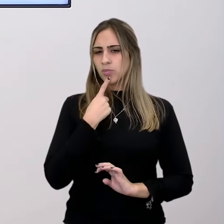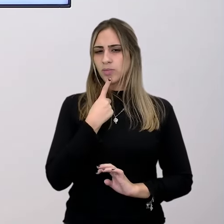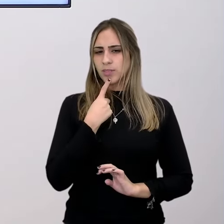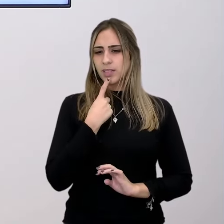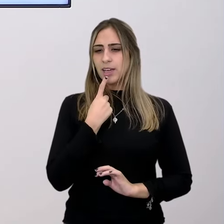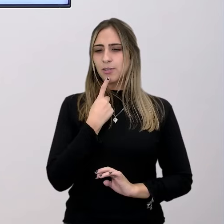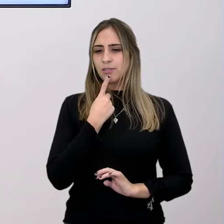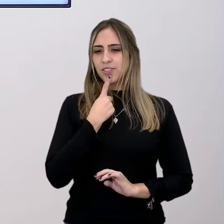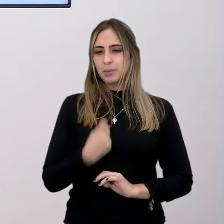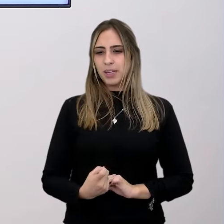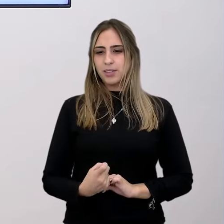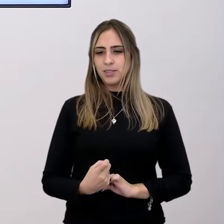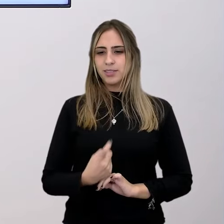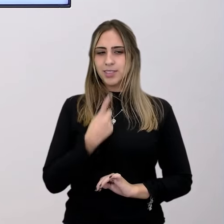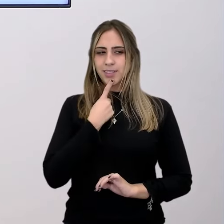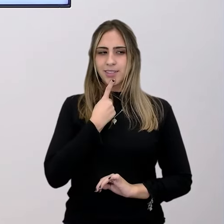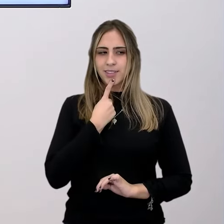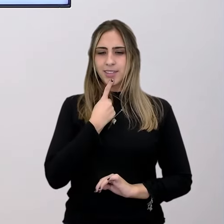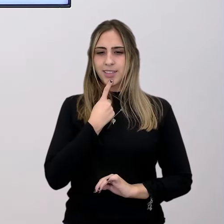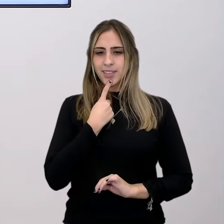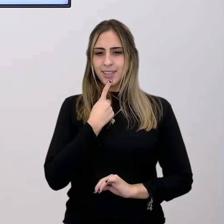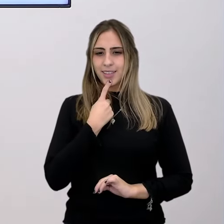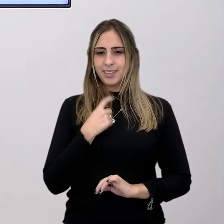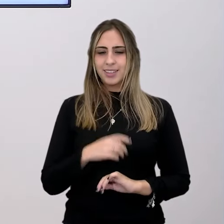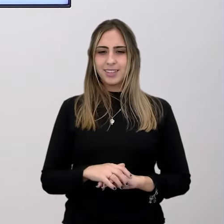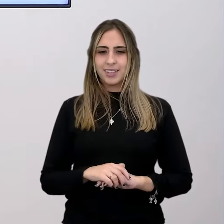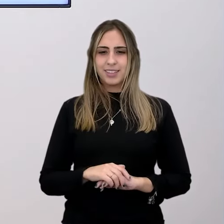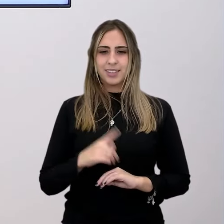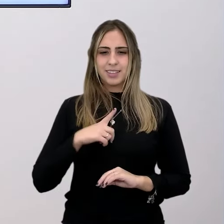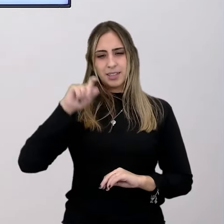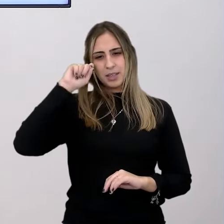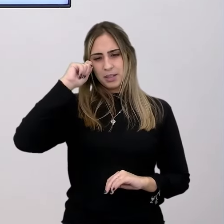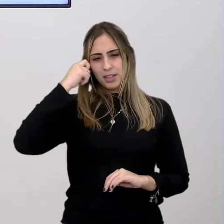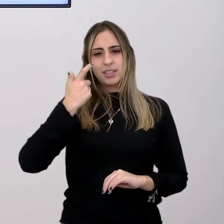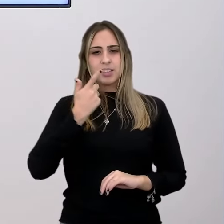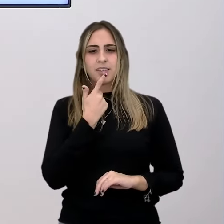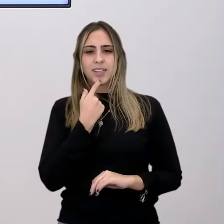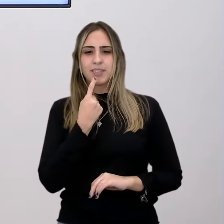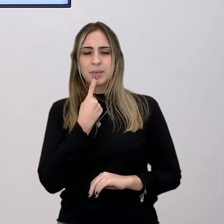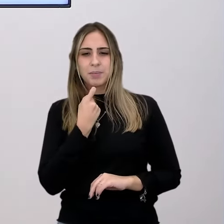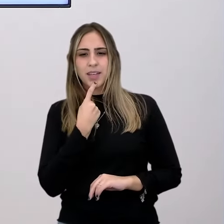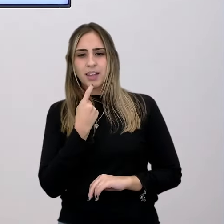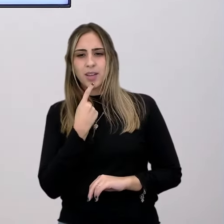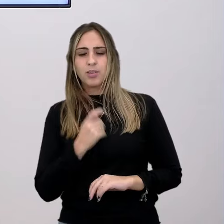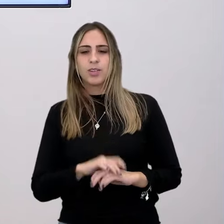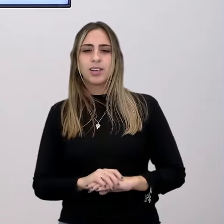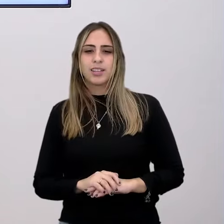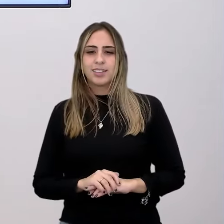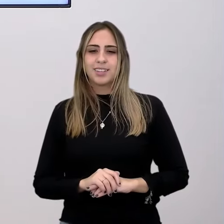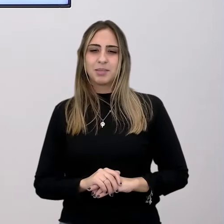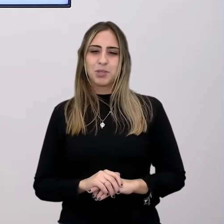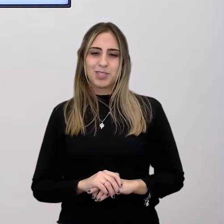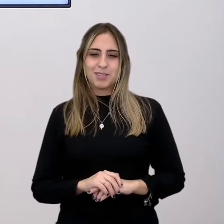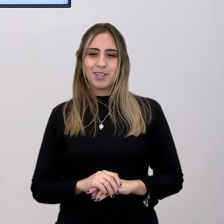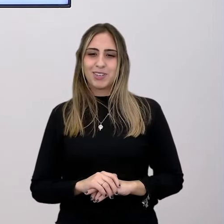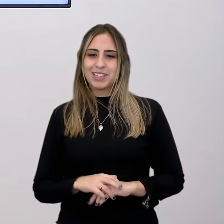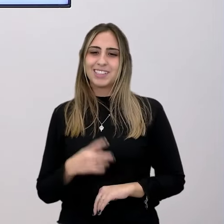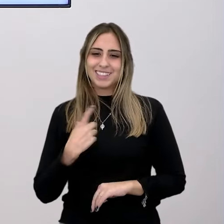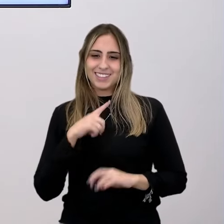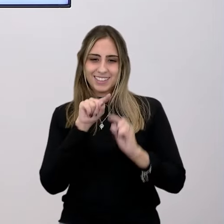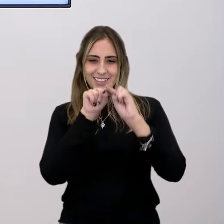volta para o preto signo novamente nós temos preto vermelho linhas formas nós temos aqui